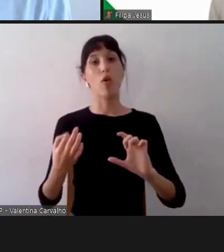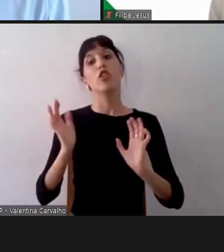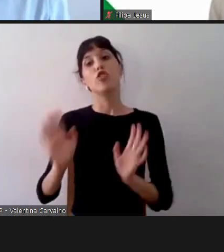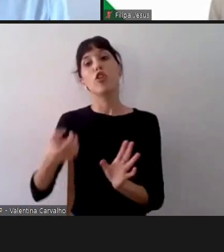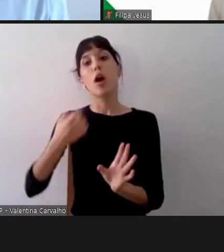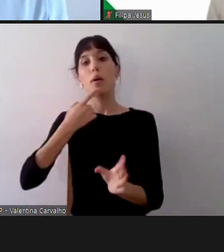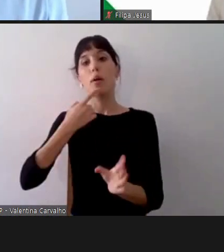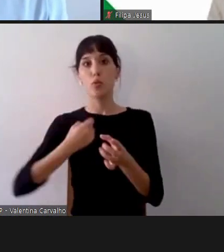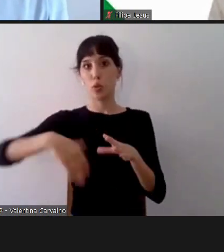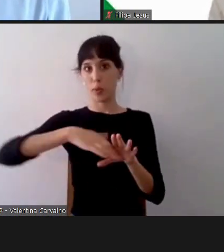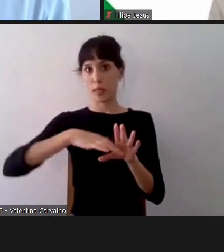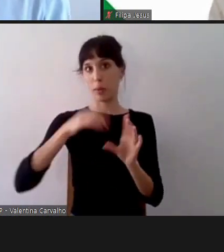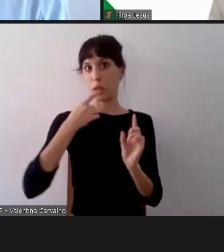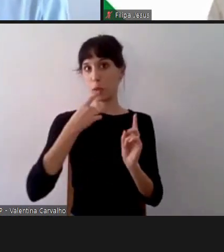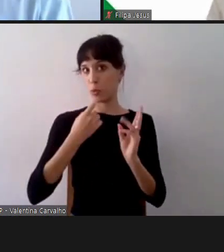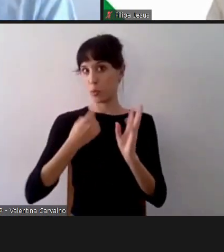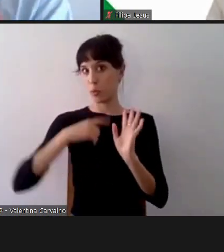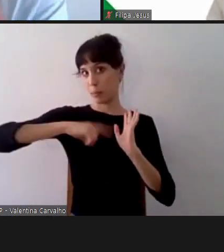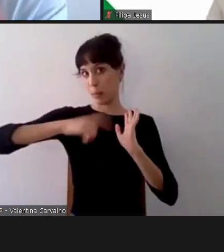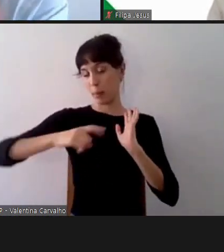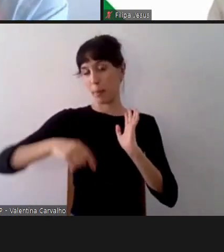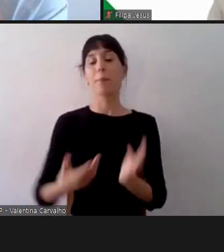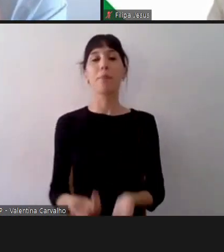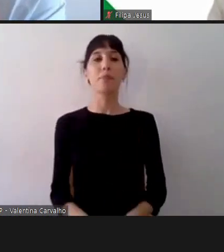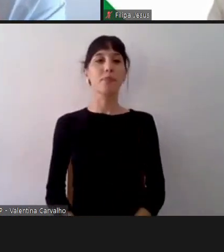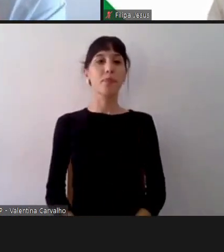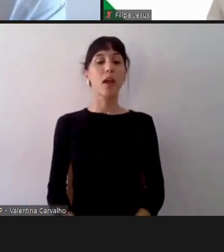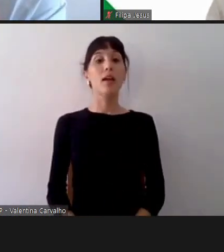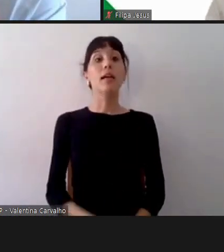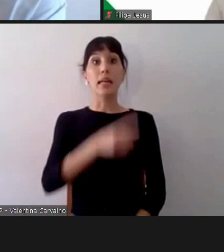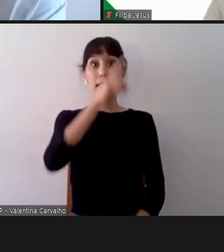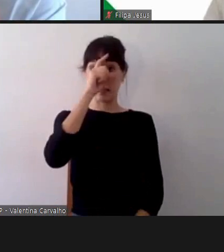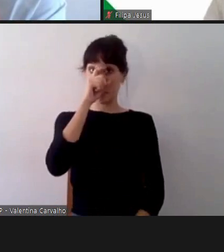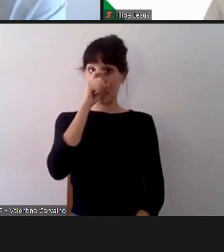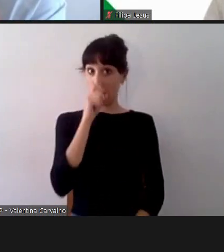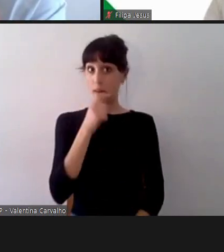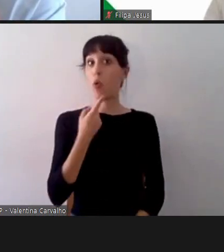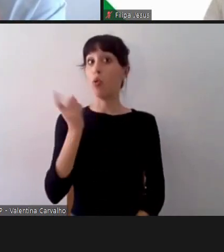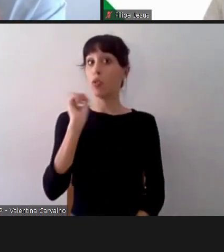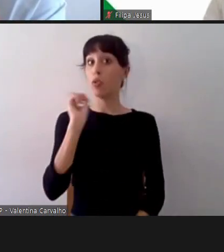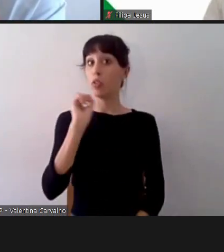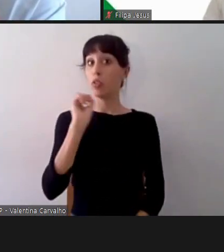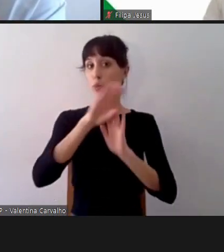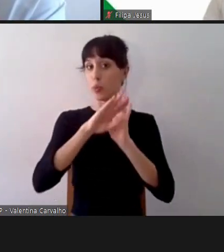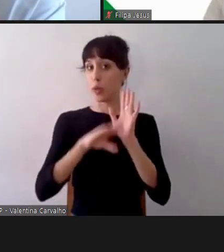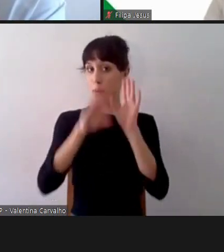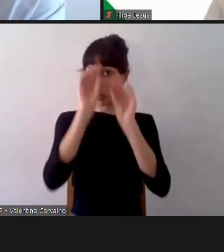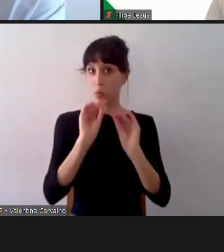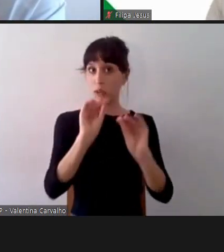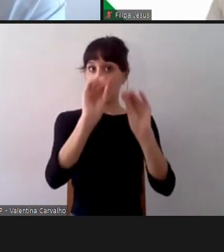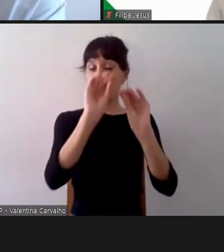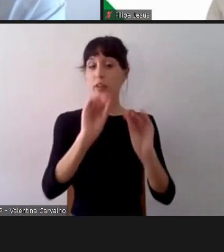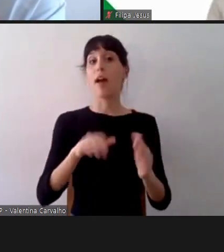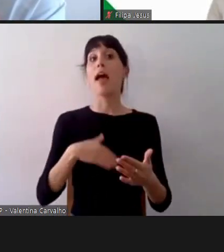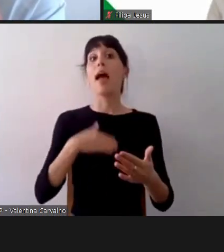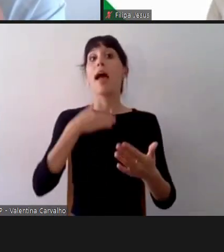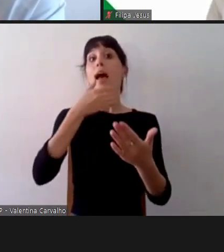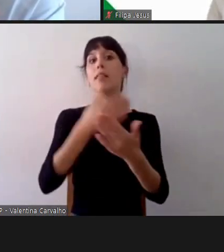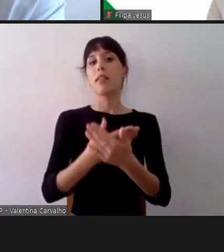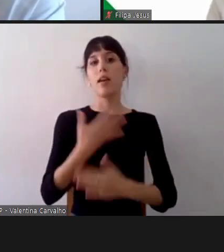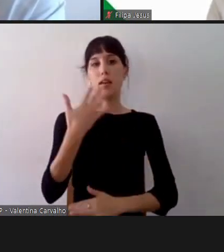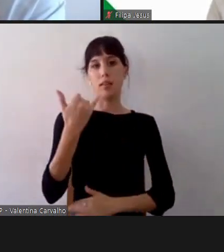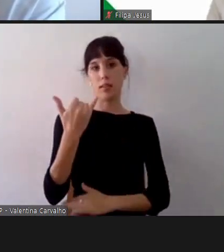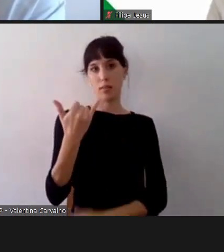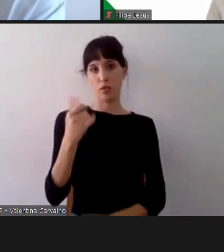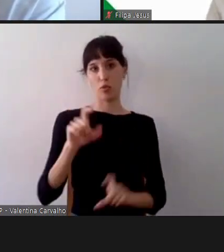participantes. E voltamos então a recordar que o programa qualifica é até ao 12º ano, é esse o objeto